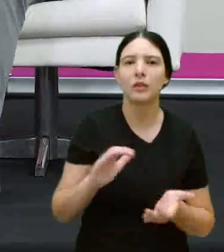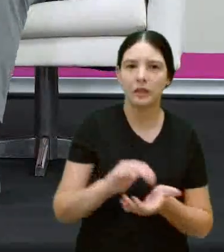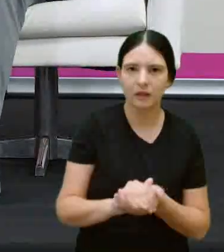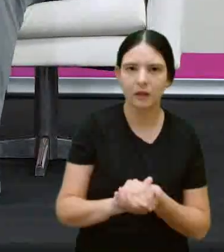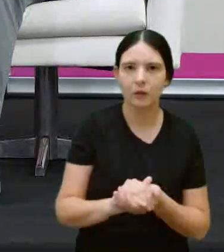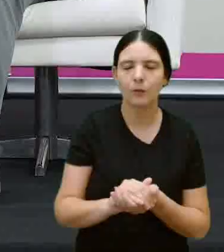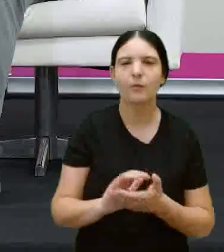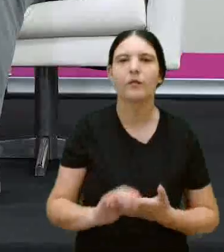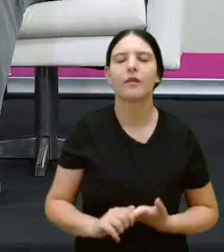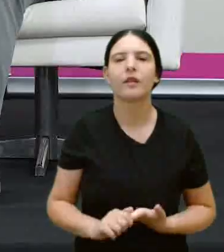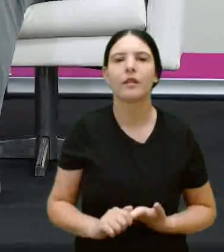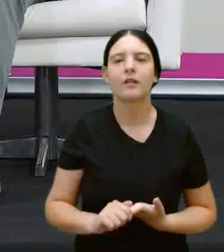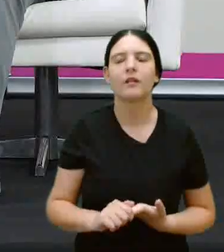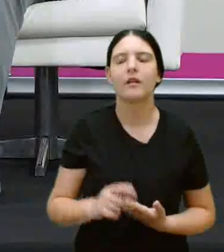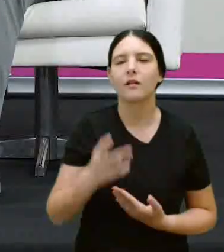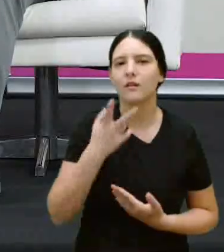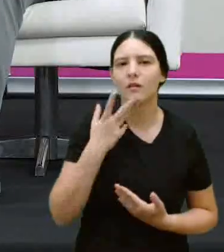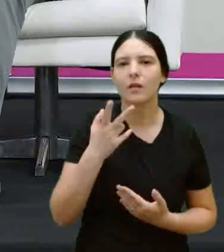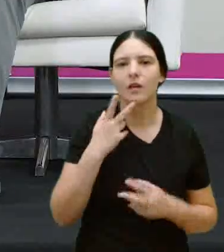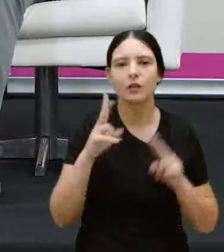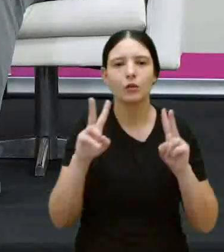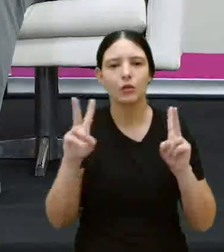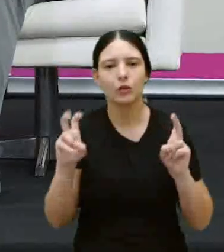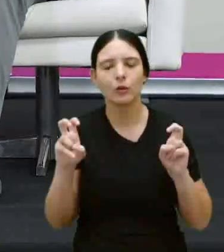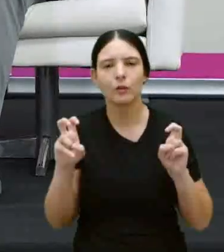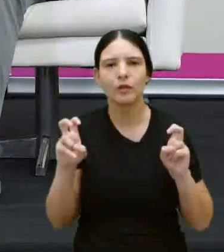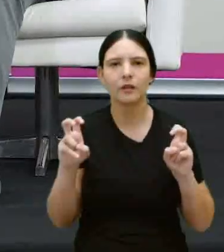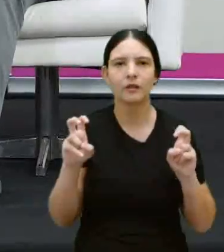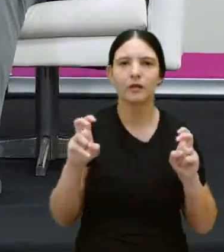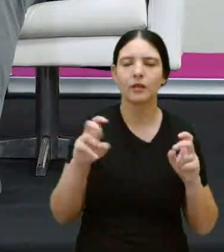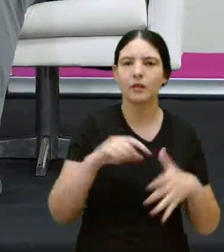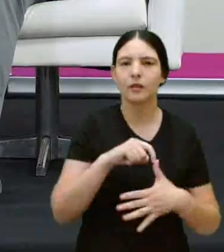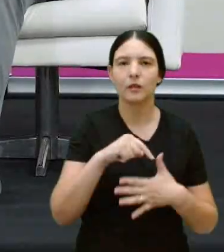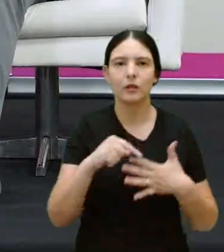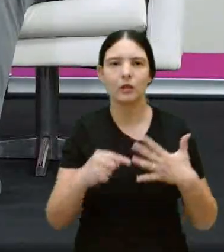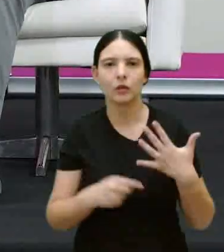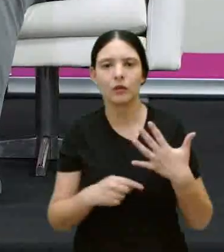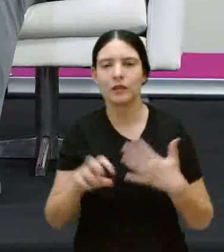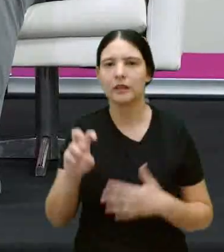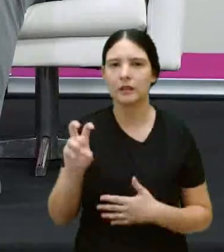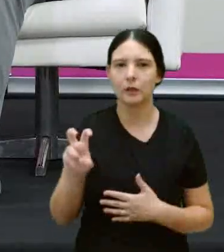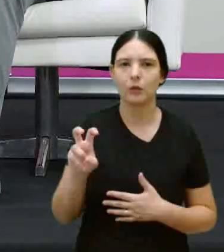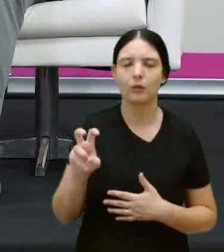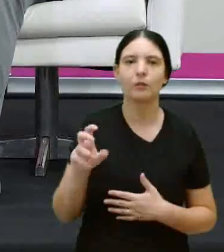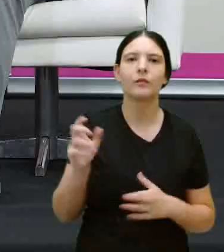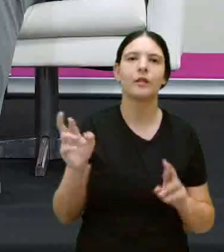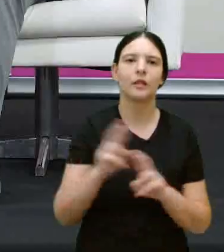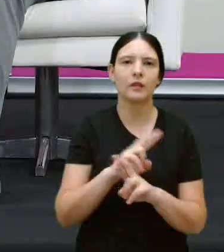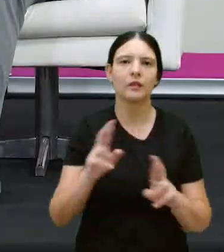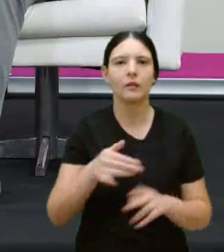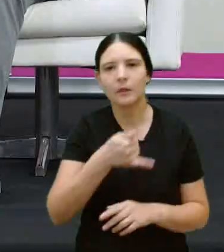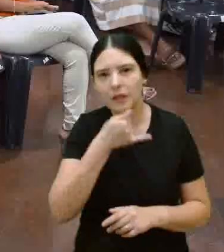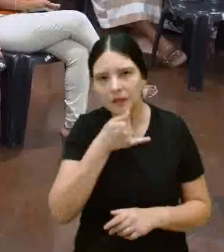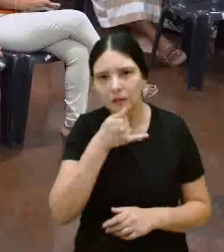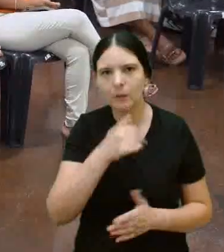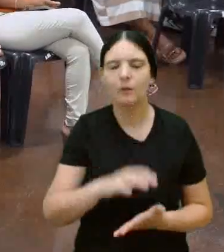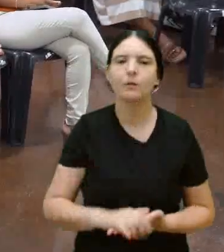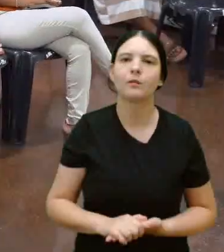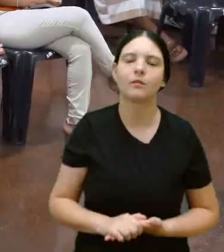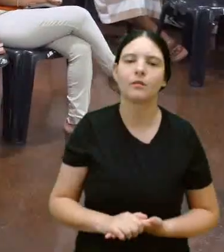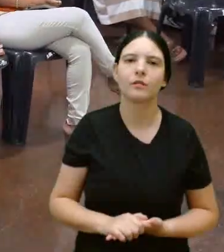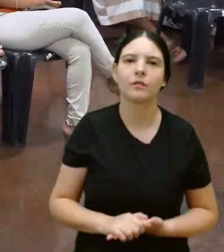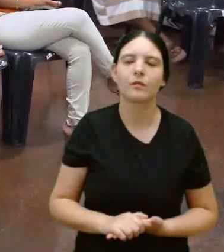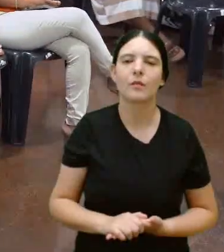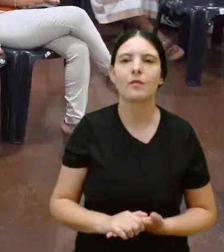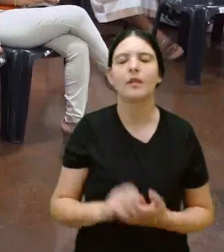fala sobre 5 fatores, alguns fatores para o relacionamento. Então, por exemplo, afinidades e